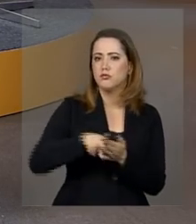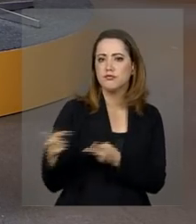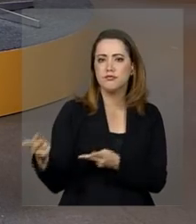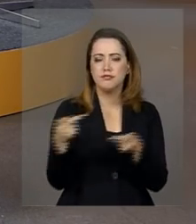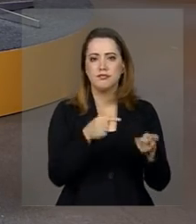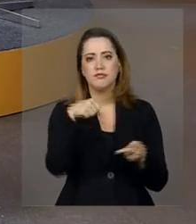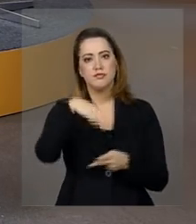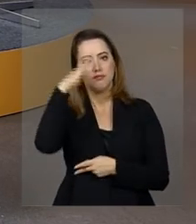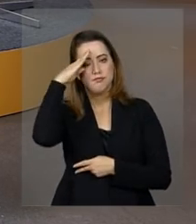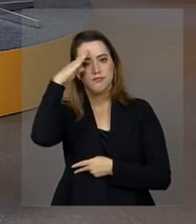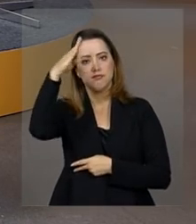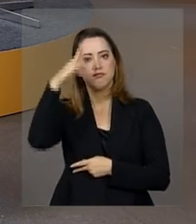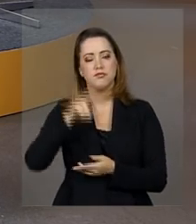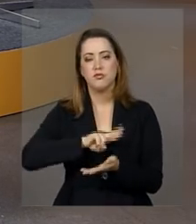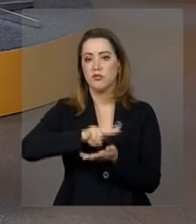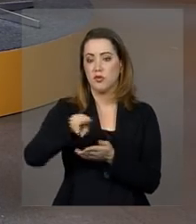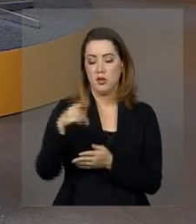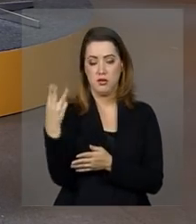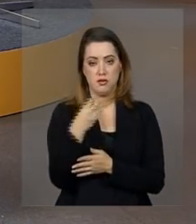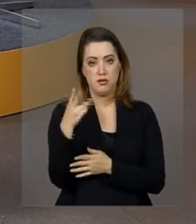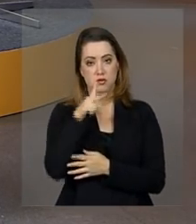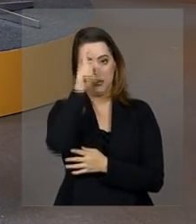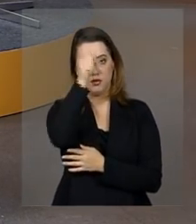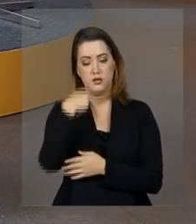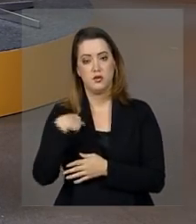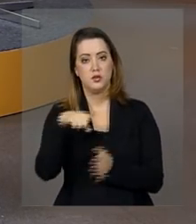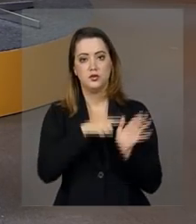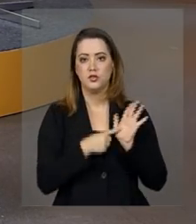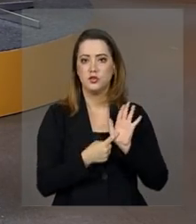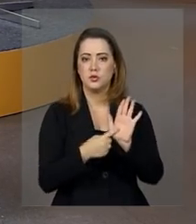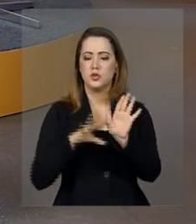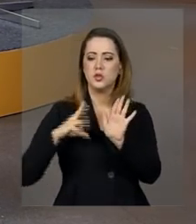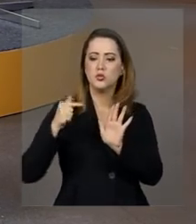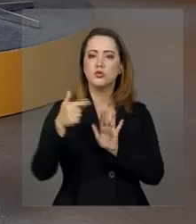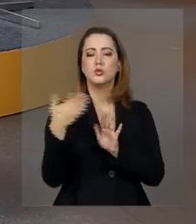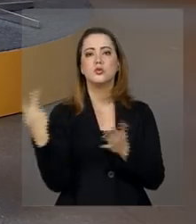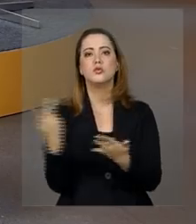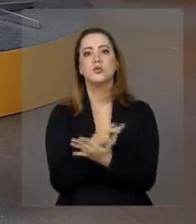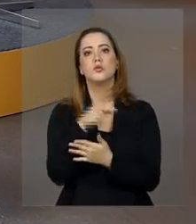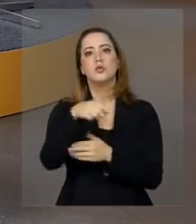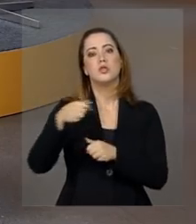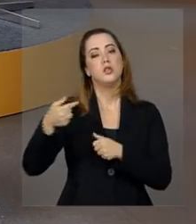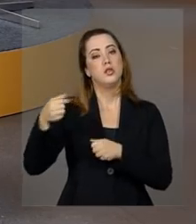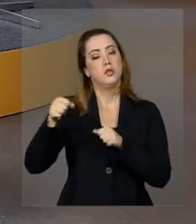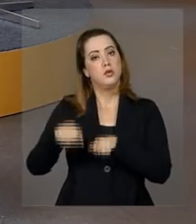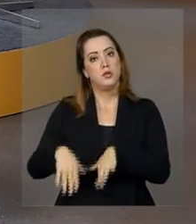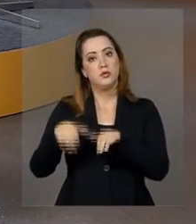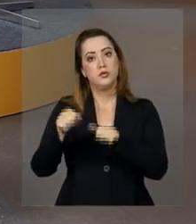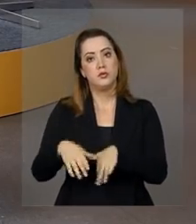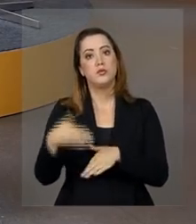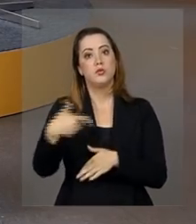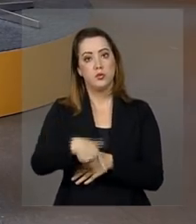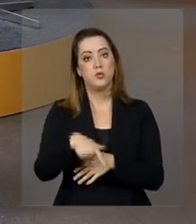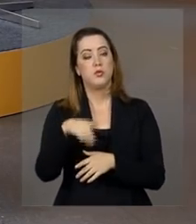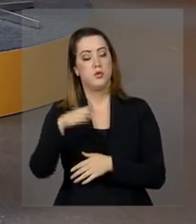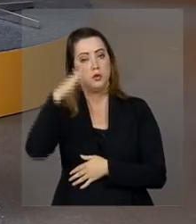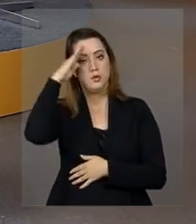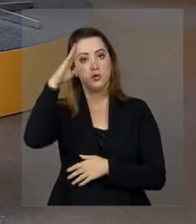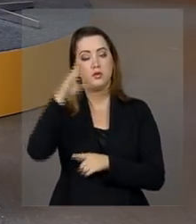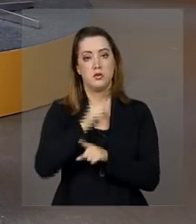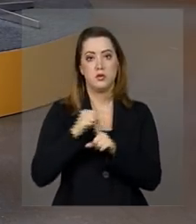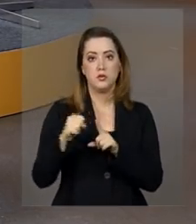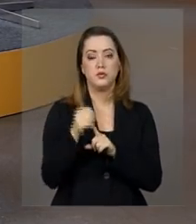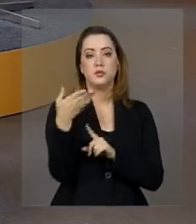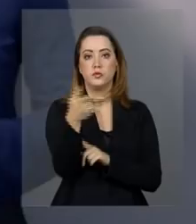Exército e da Força Aérea aqui no estúdio e nossas equipes vão mostrar toda a movimentação do desfile cívico-militar que este ano destaca os Jogos Olímpicos